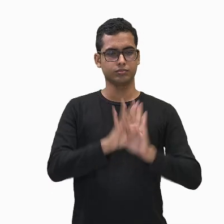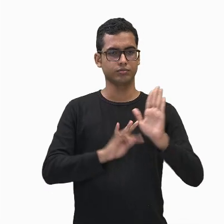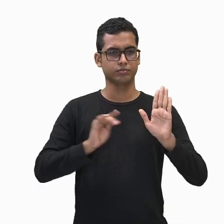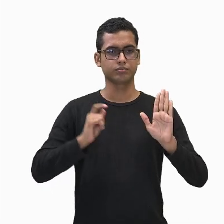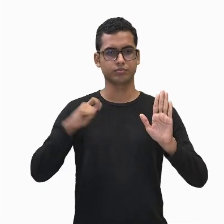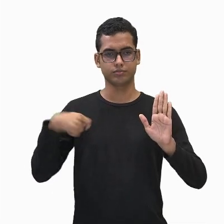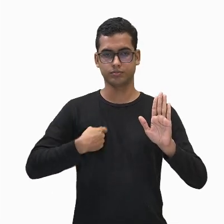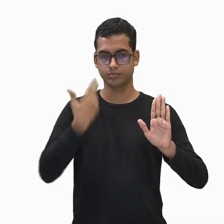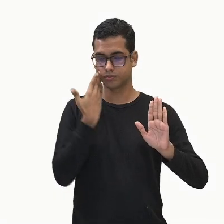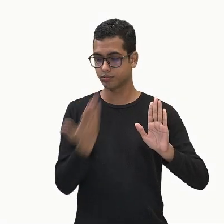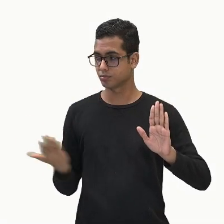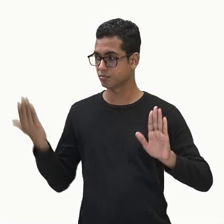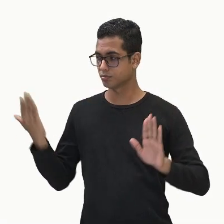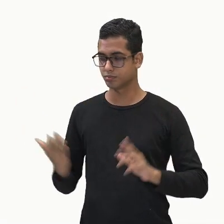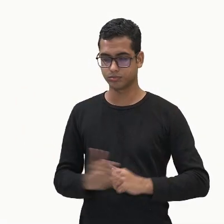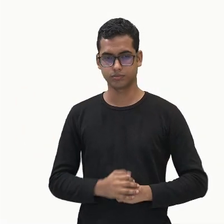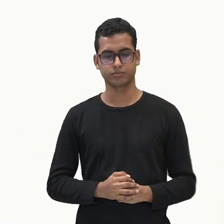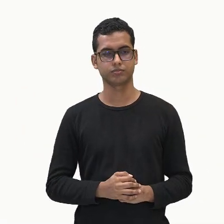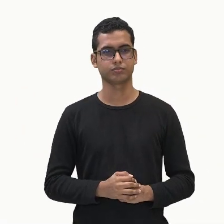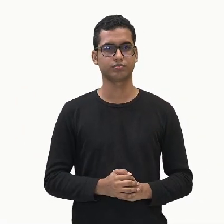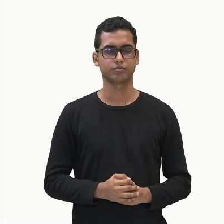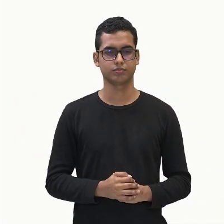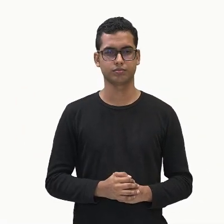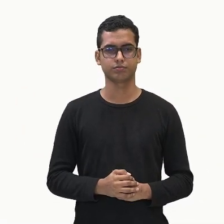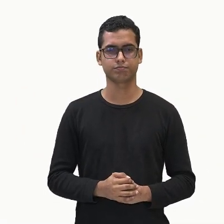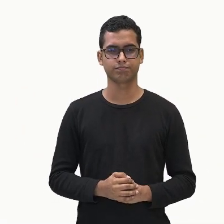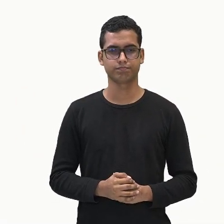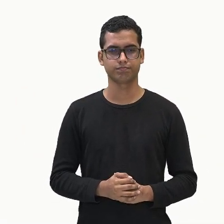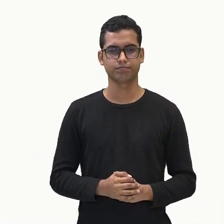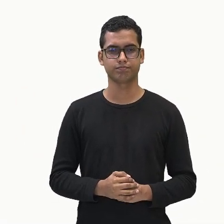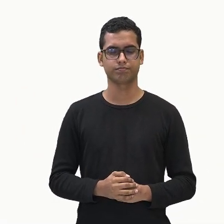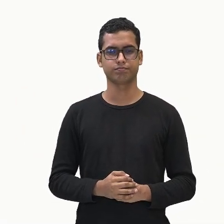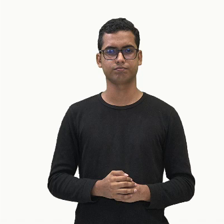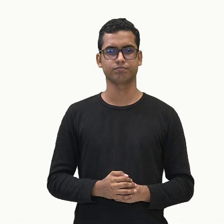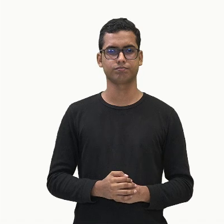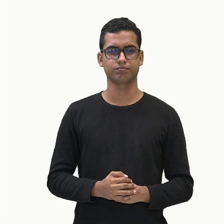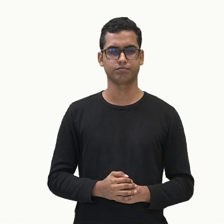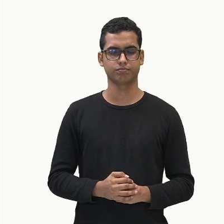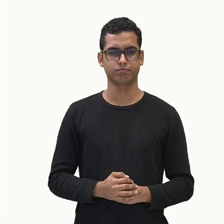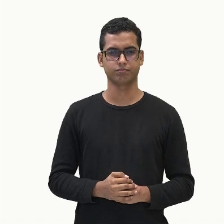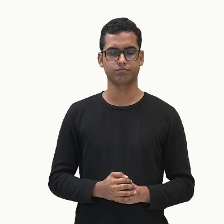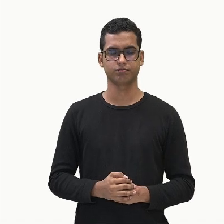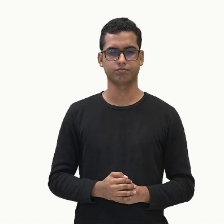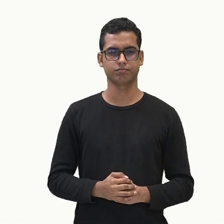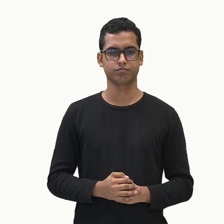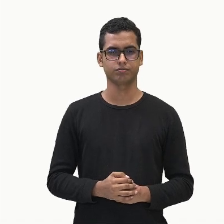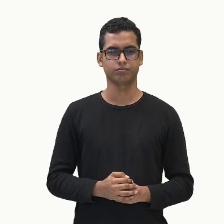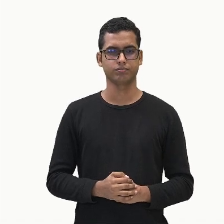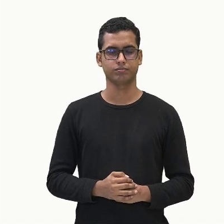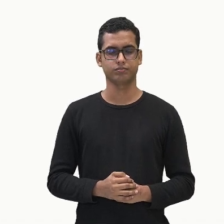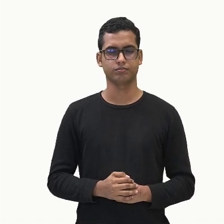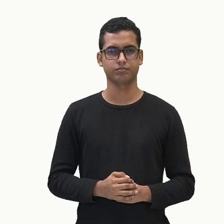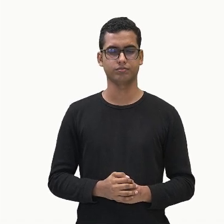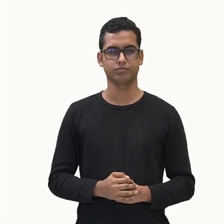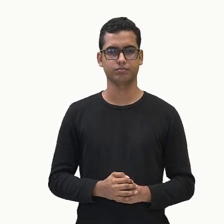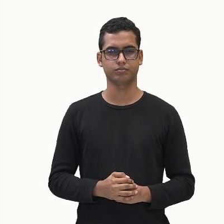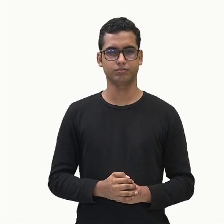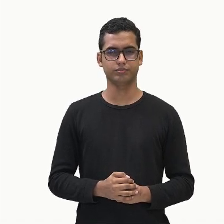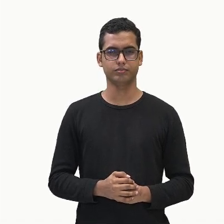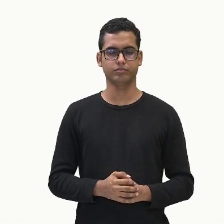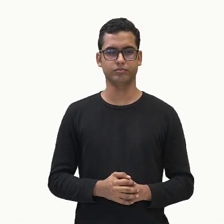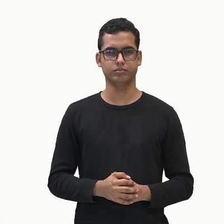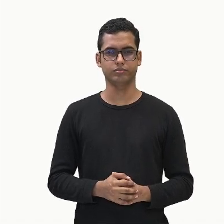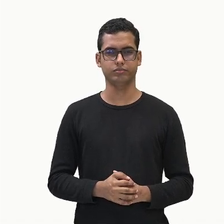software são as pessoas que planificam e levam a cabo pruebas